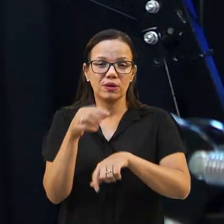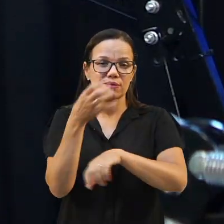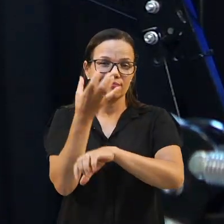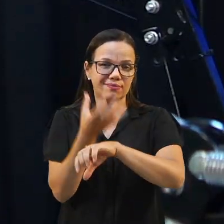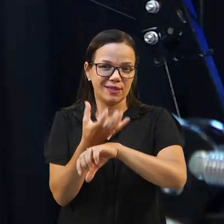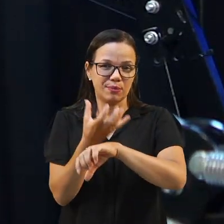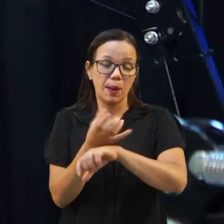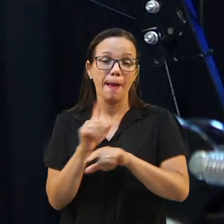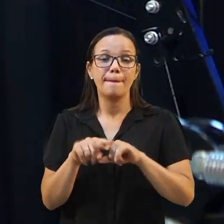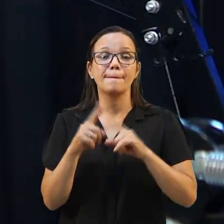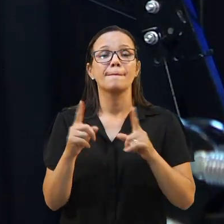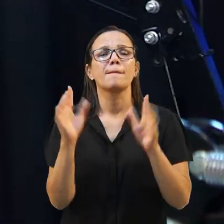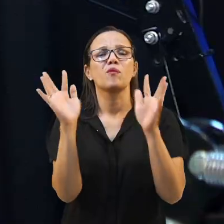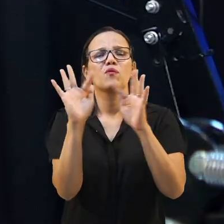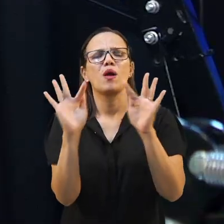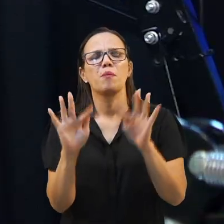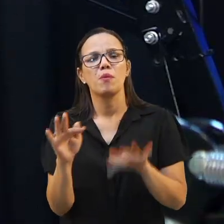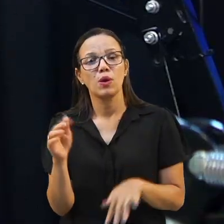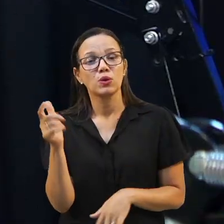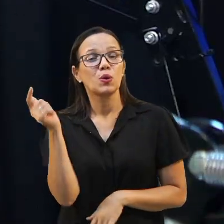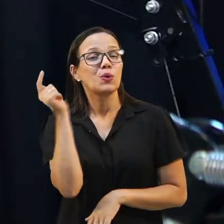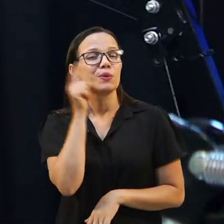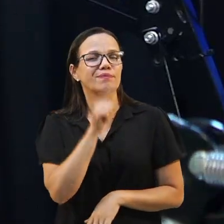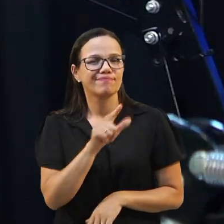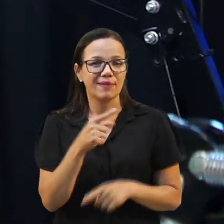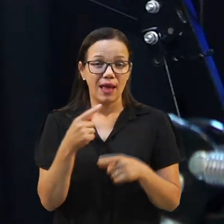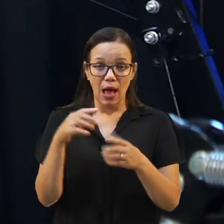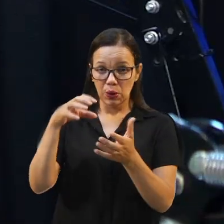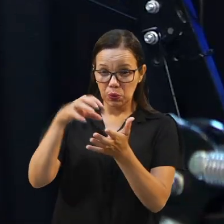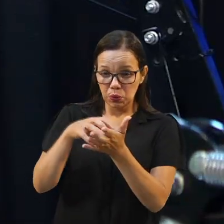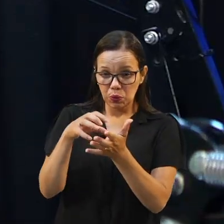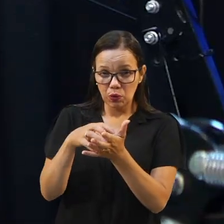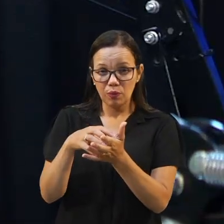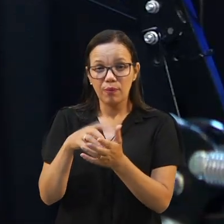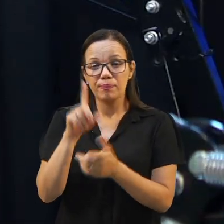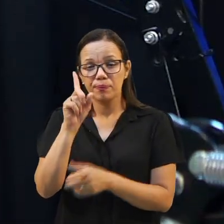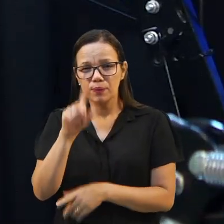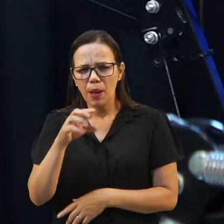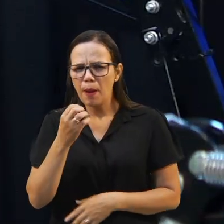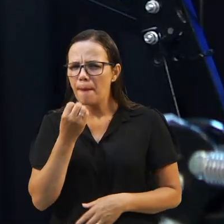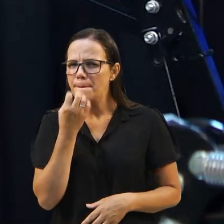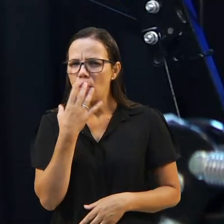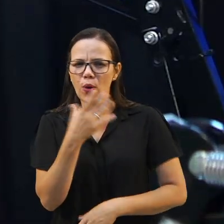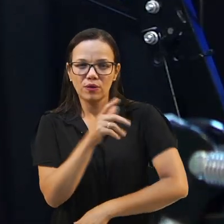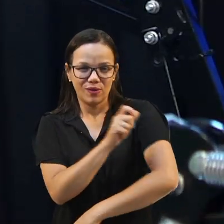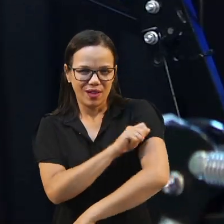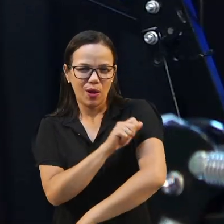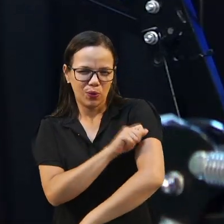felizmente, nós conseguimos. A turma era muito boa, né? A turma